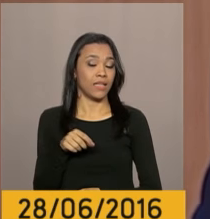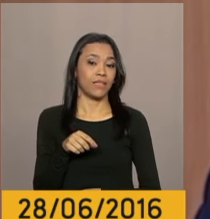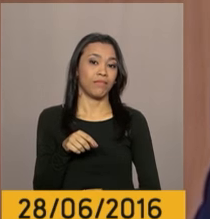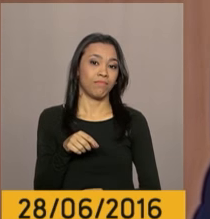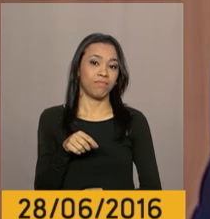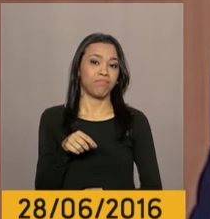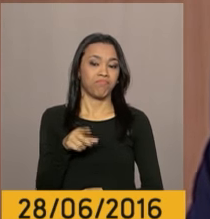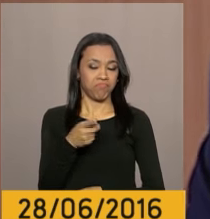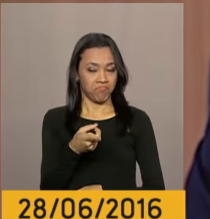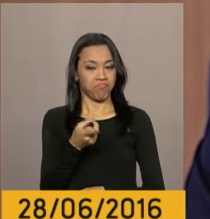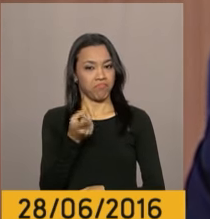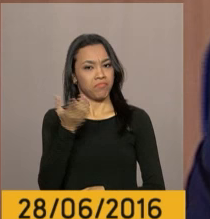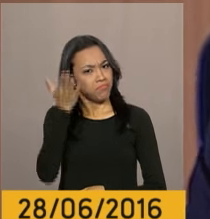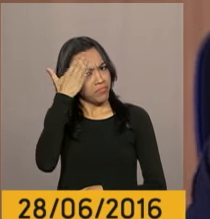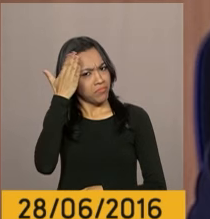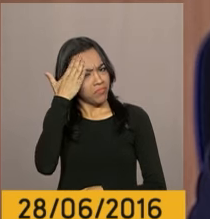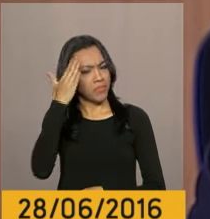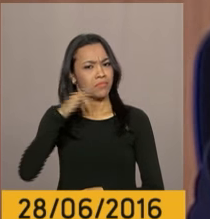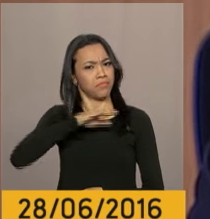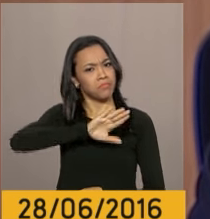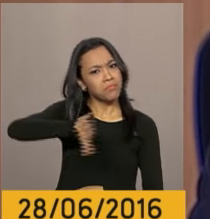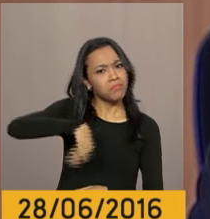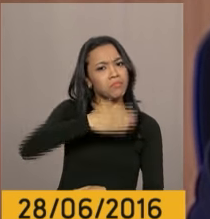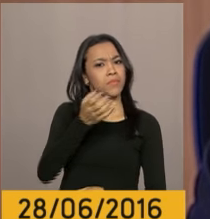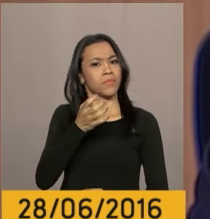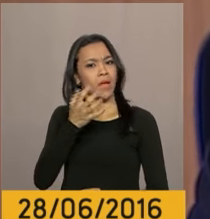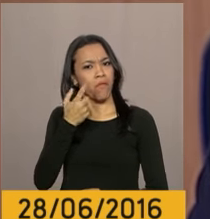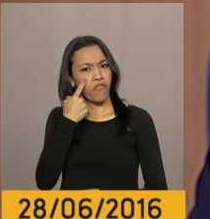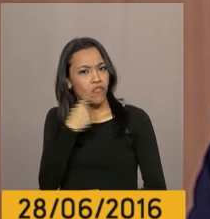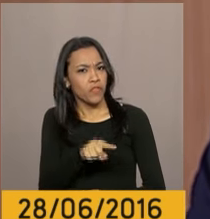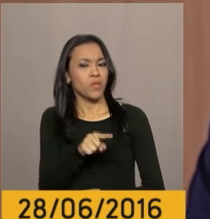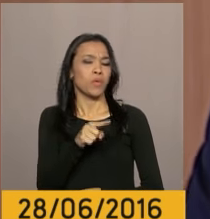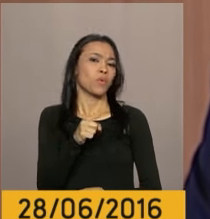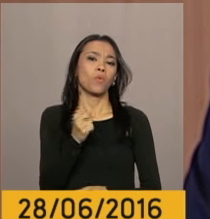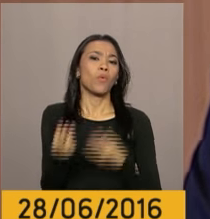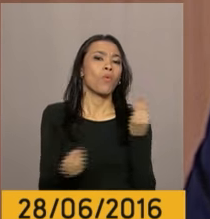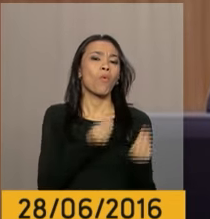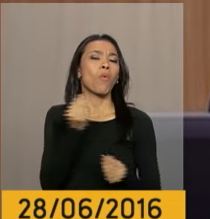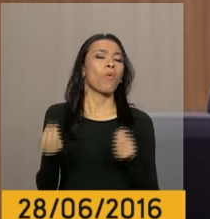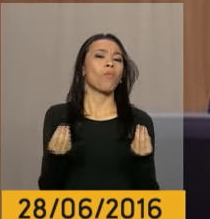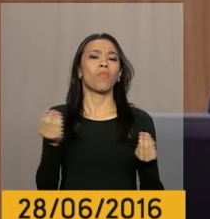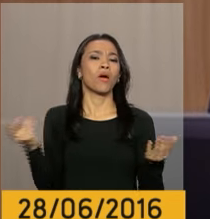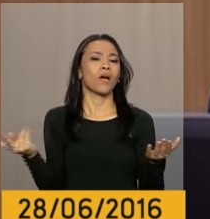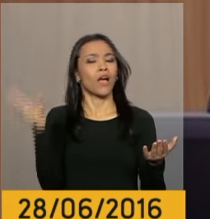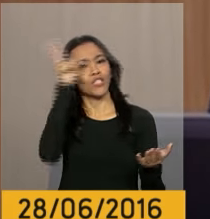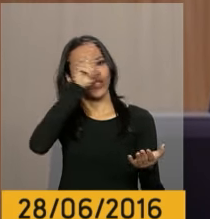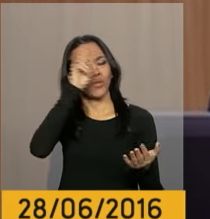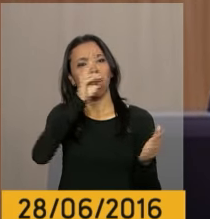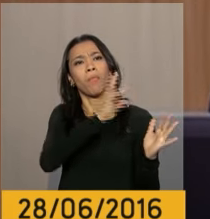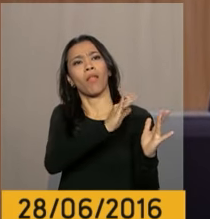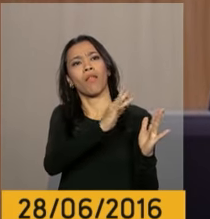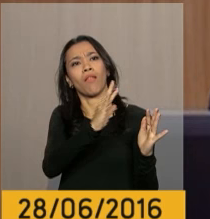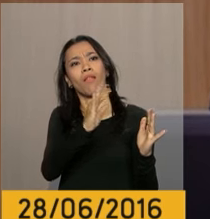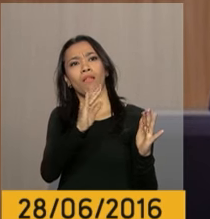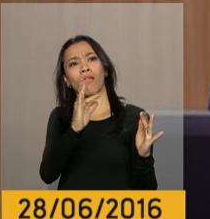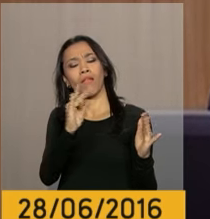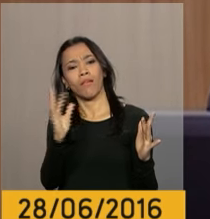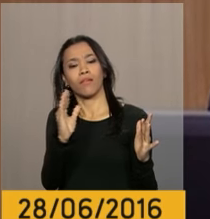dessa instituição, Banco Central. Ele acompanhou a construção da estabilidade econômica, os fundamentos, mas